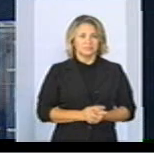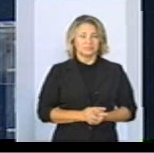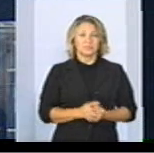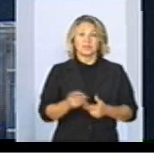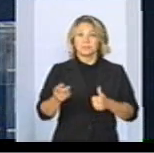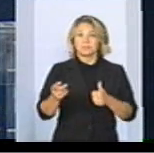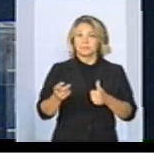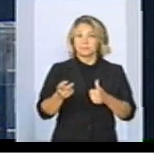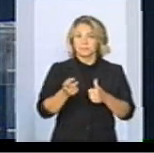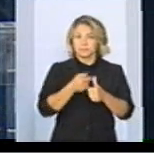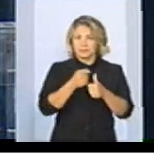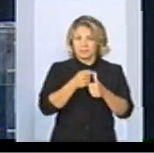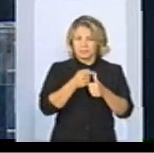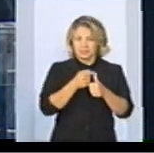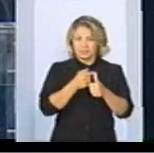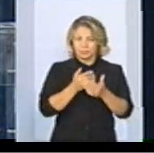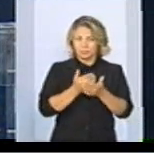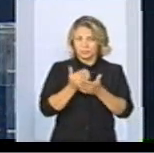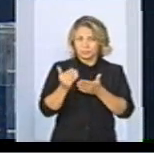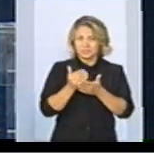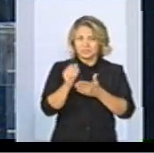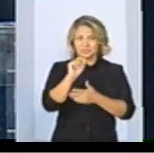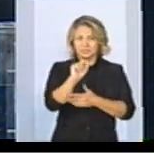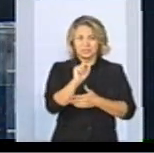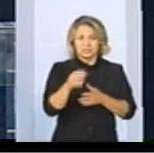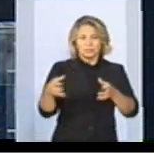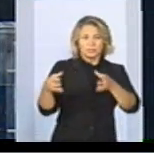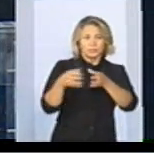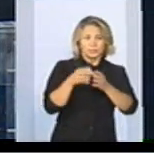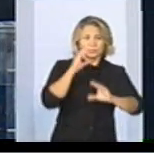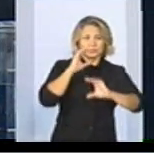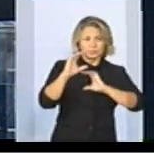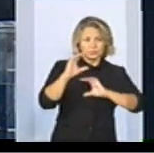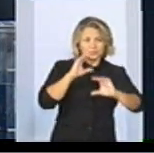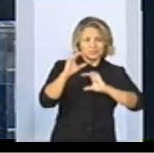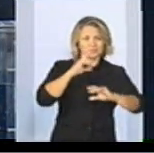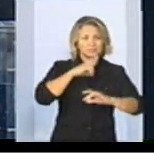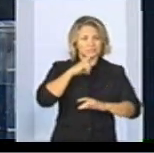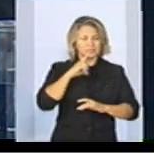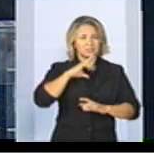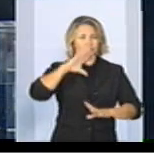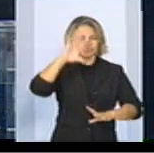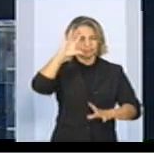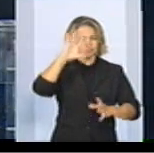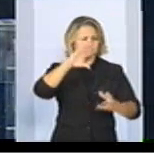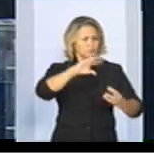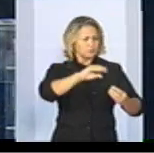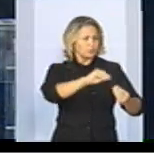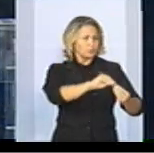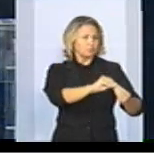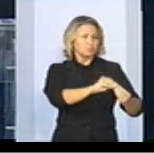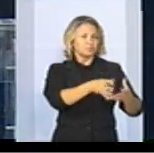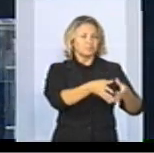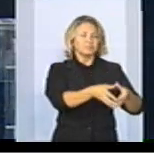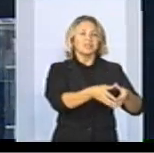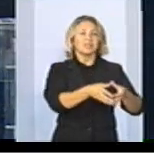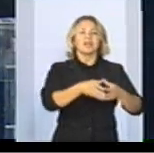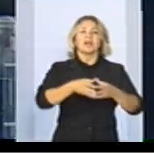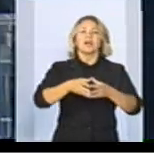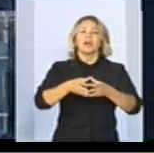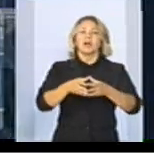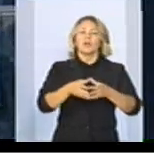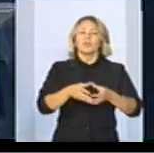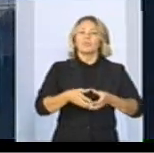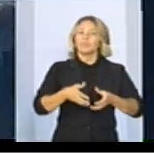Primeiro, a gente parte de algumas premissas que o mercado de comunicação tende à concentração, né? Então, o mercado de comunicação é uma economia